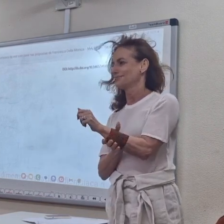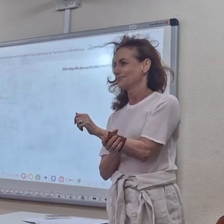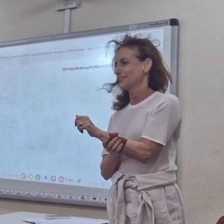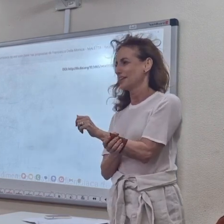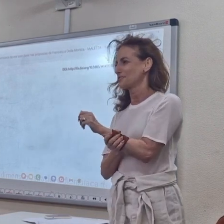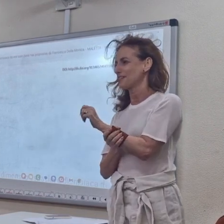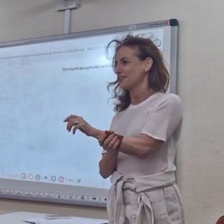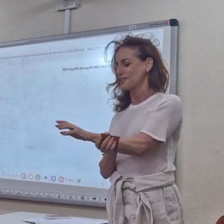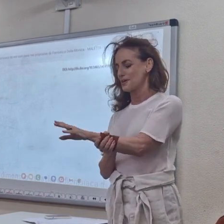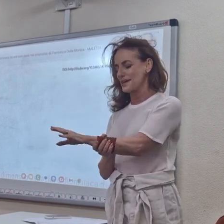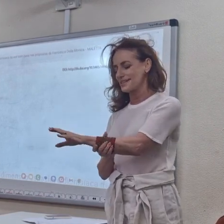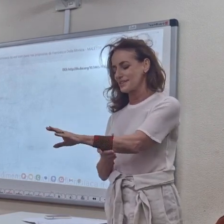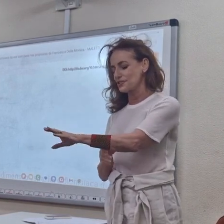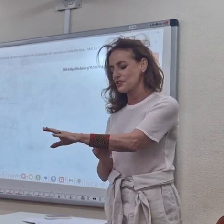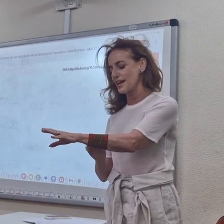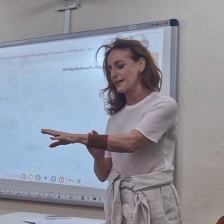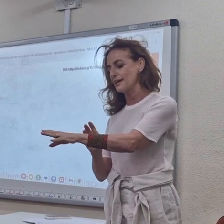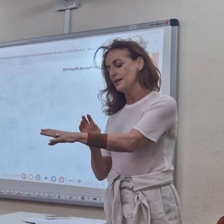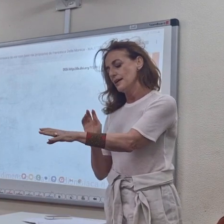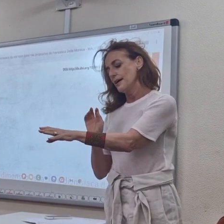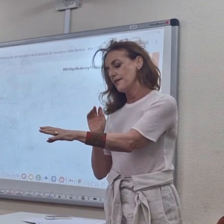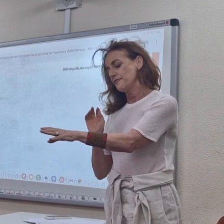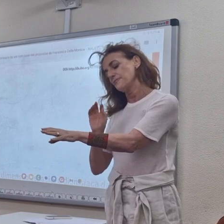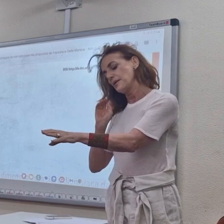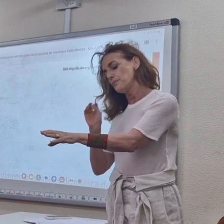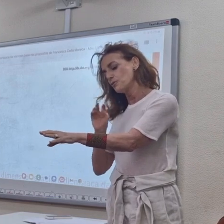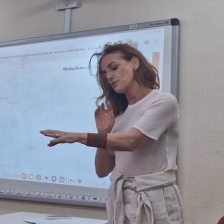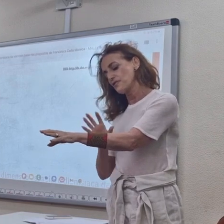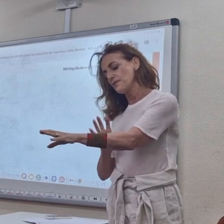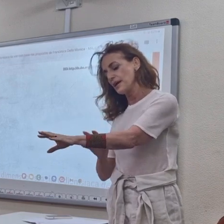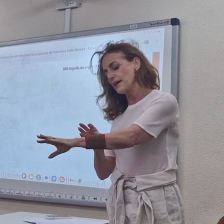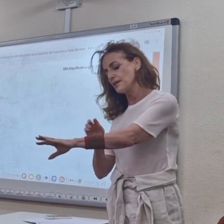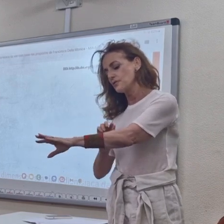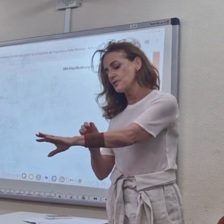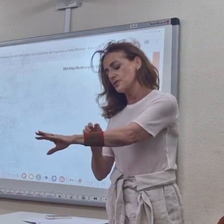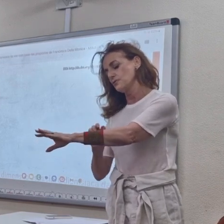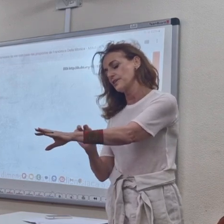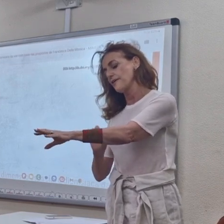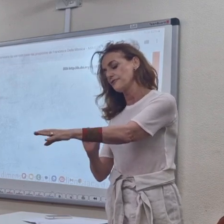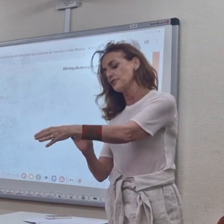muito dela. Eu tenho usado ela bastante, tem pontos